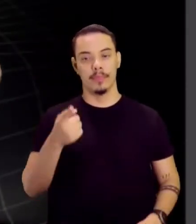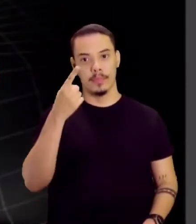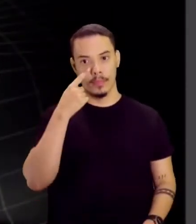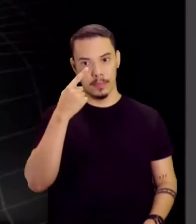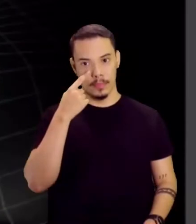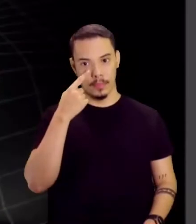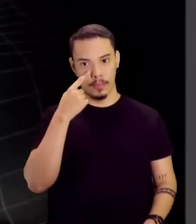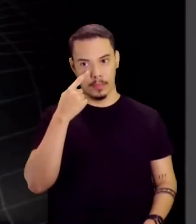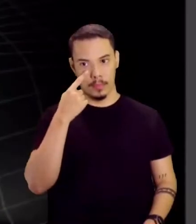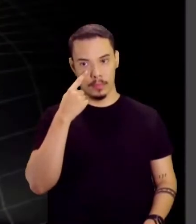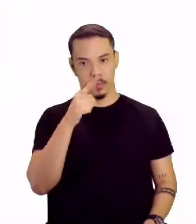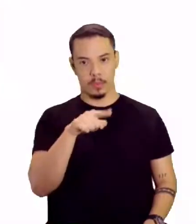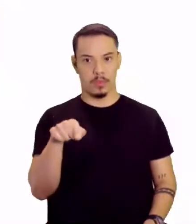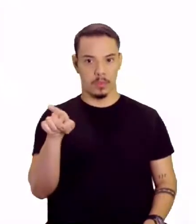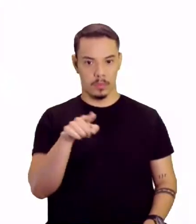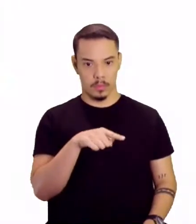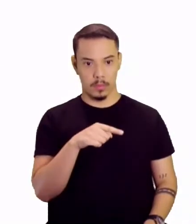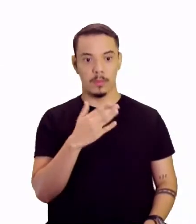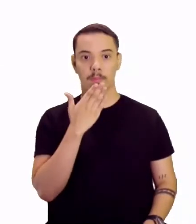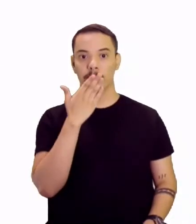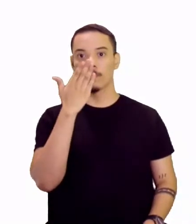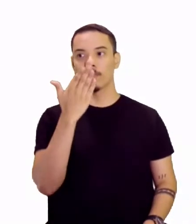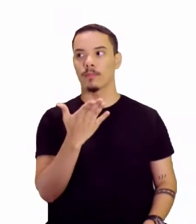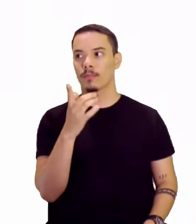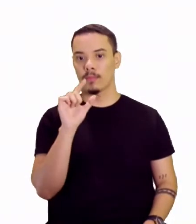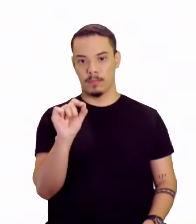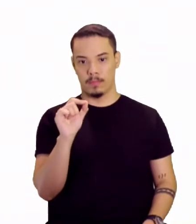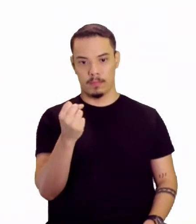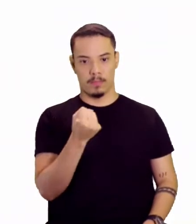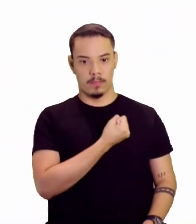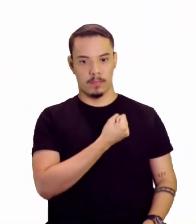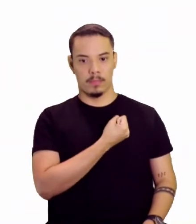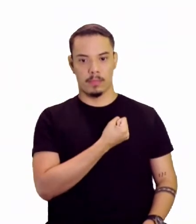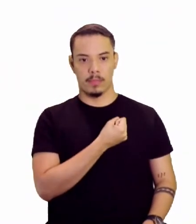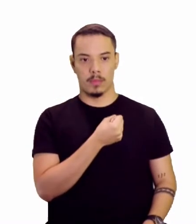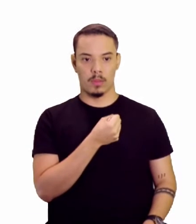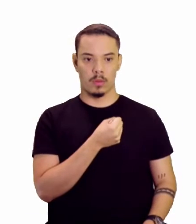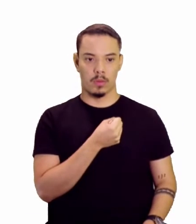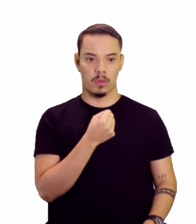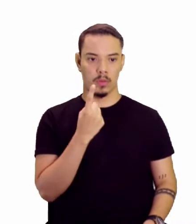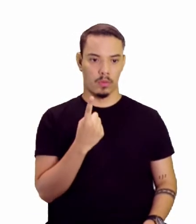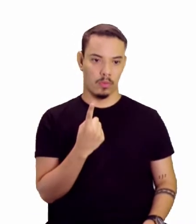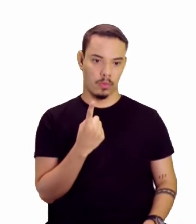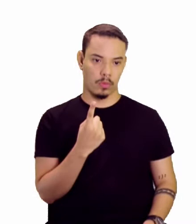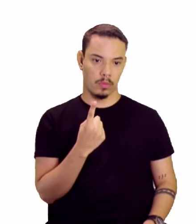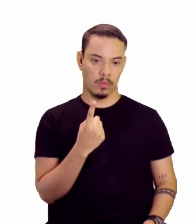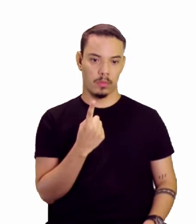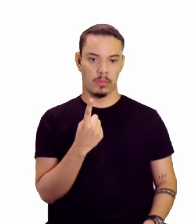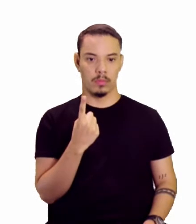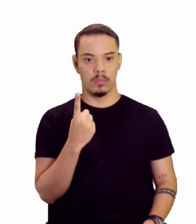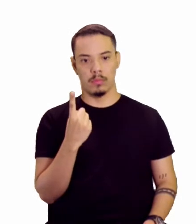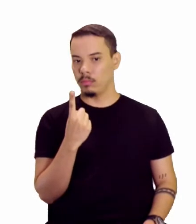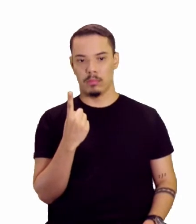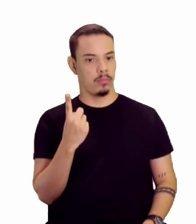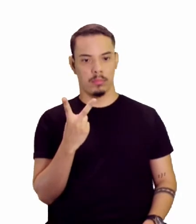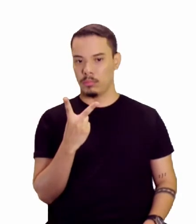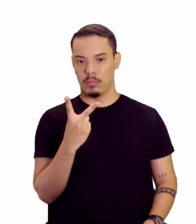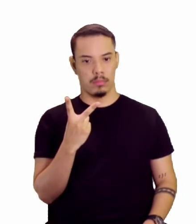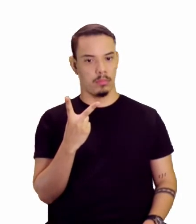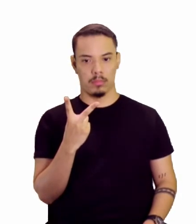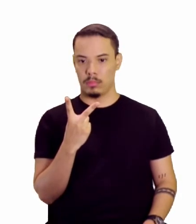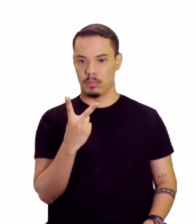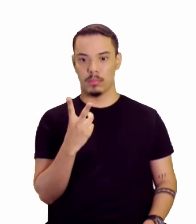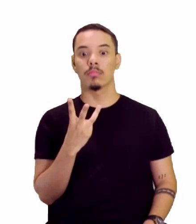vai satisfazer o que ele está pedindo ali. Então, nós temos ali, ó, a 1 correta, a 2 não correta e a